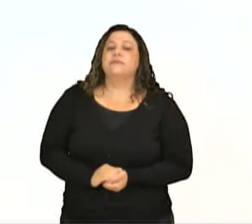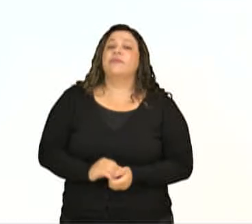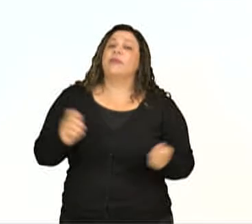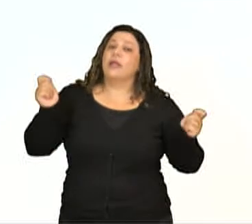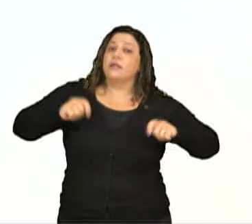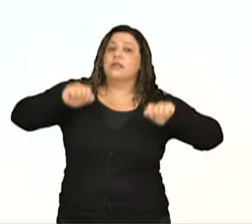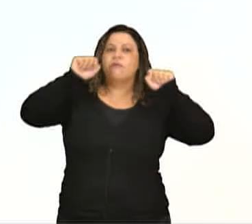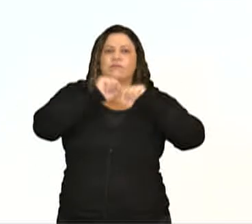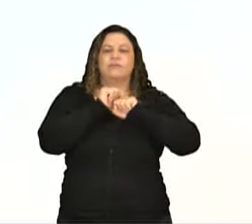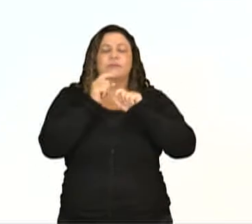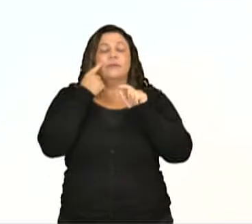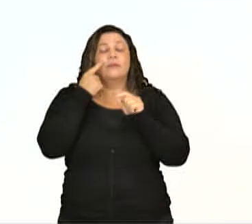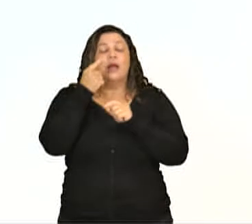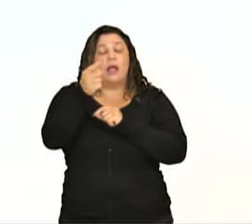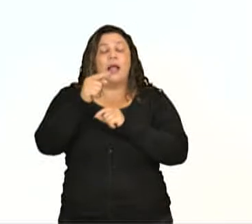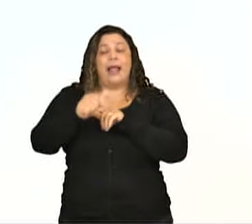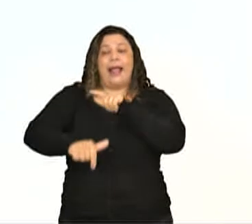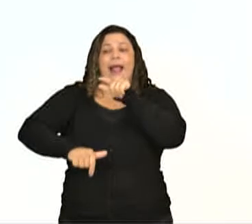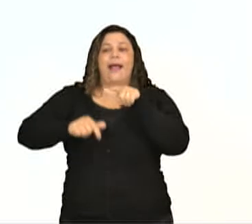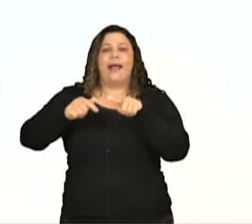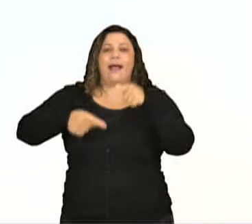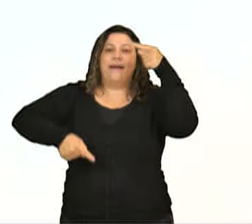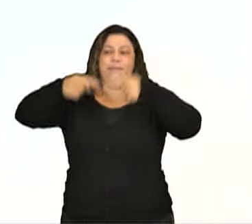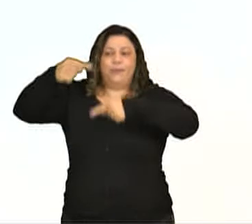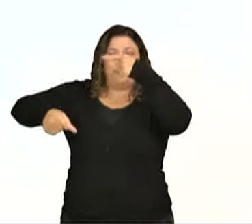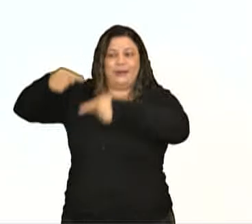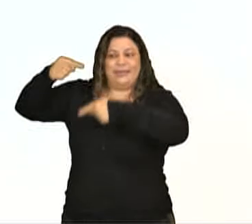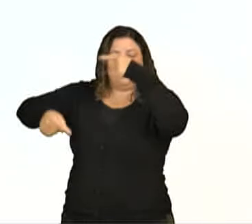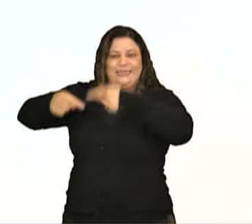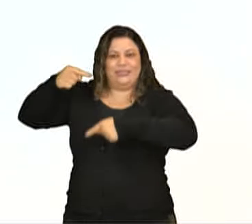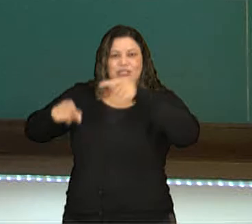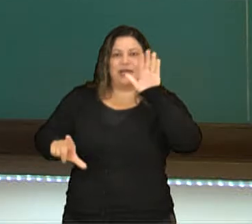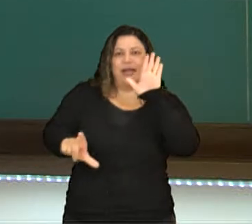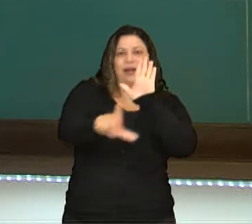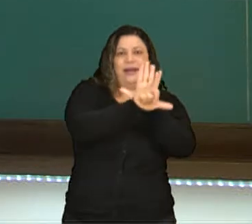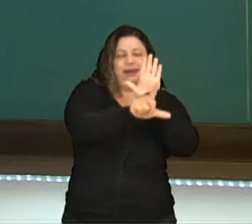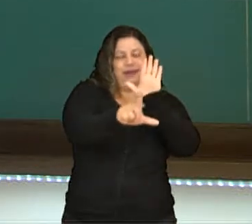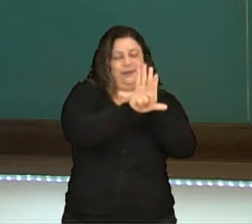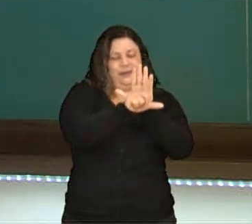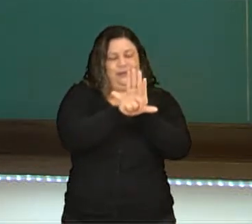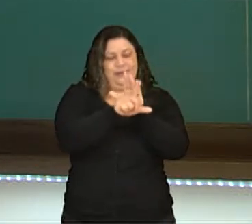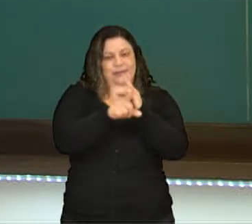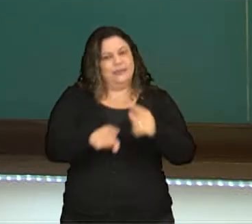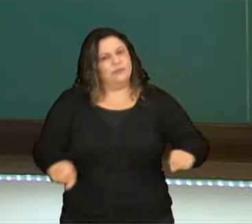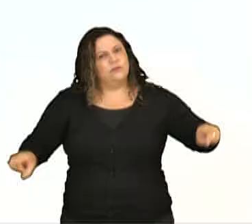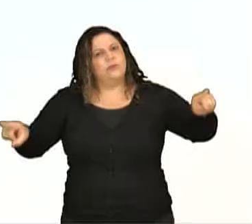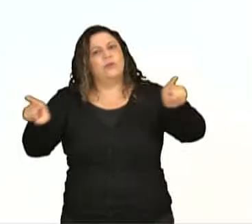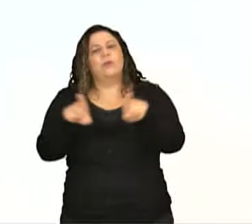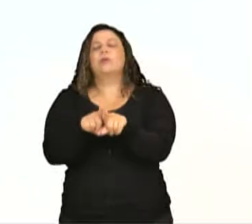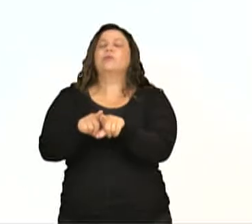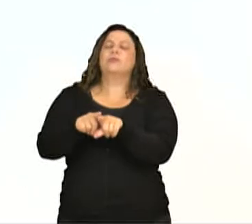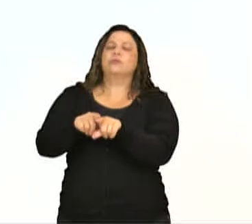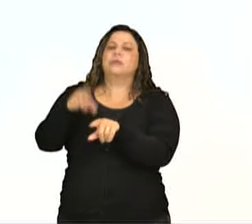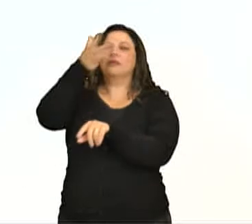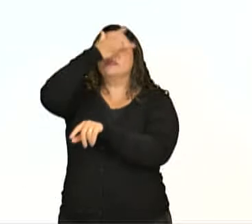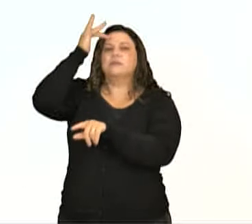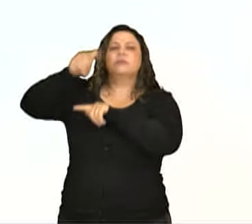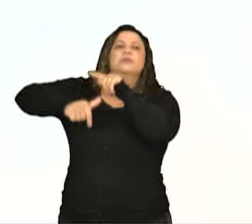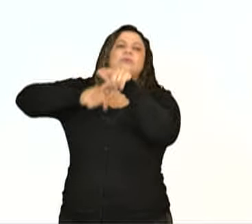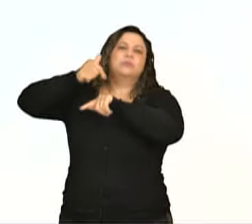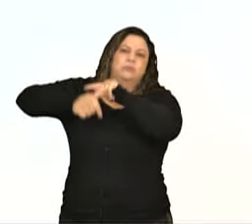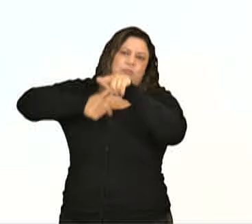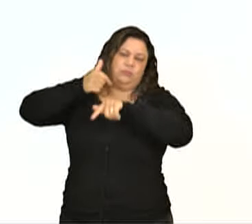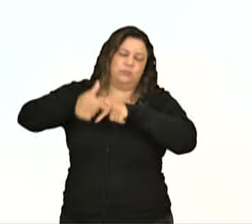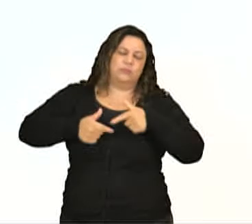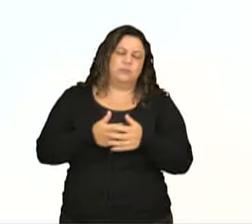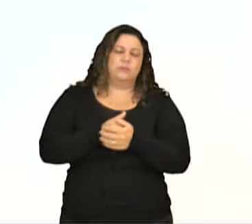política dele chamada de trabalhismo, leis voltadas ao trabalhador. As leis trabalhistas, elas eram apresentadas